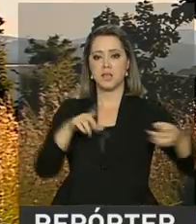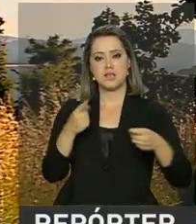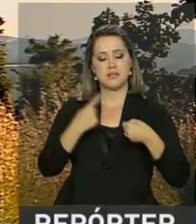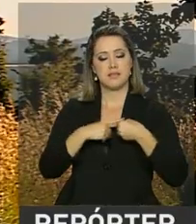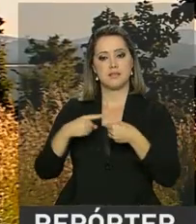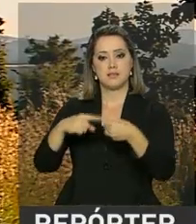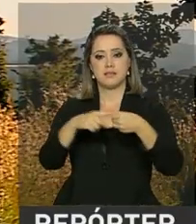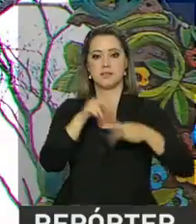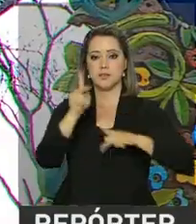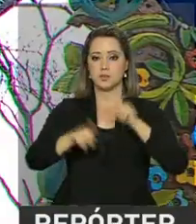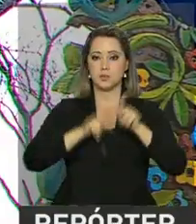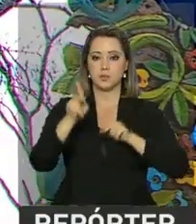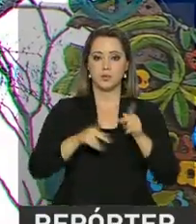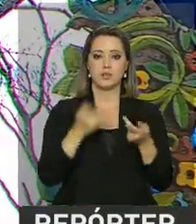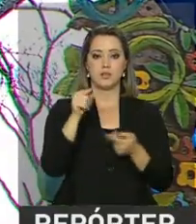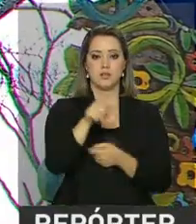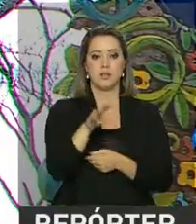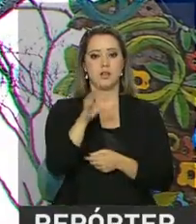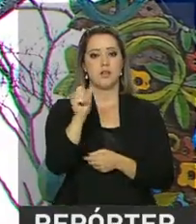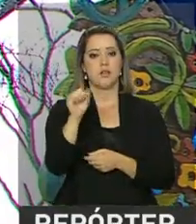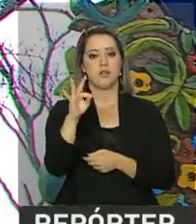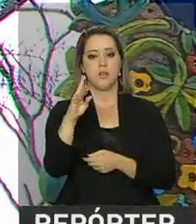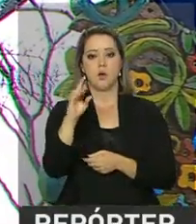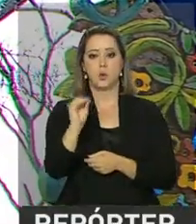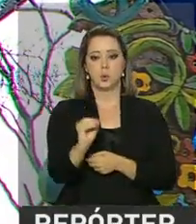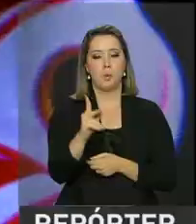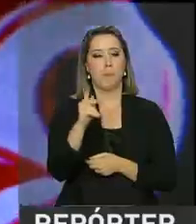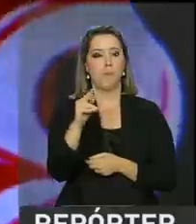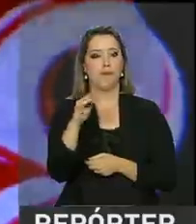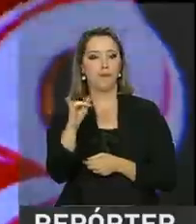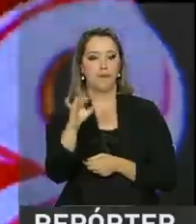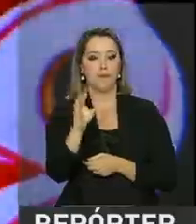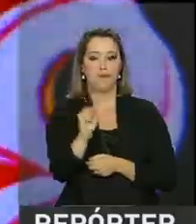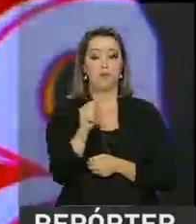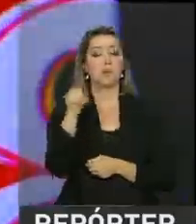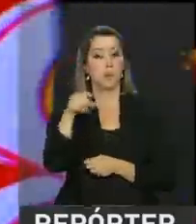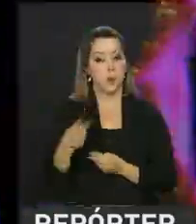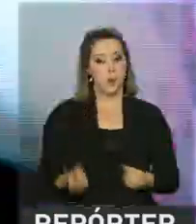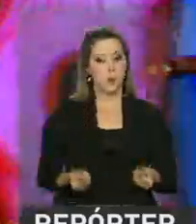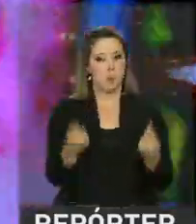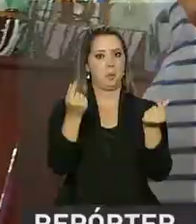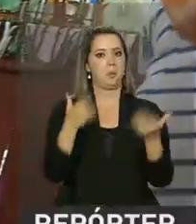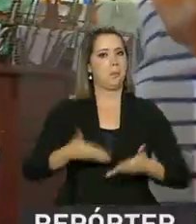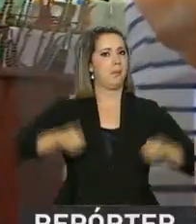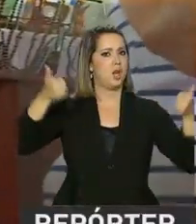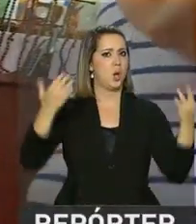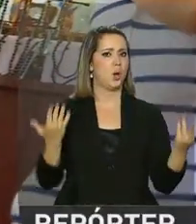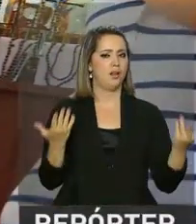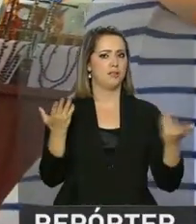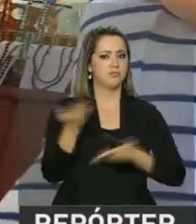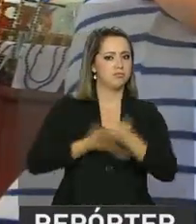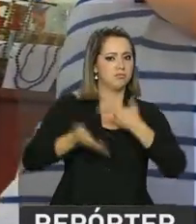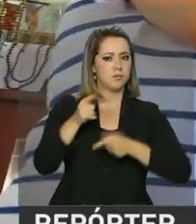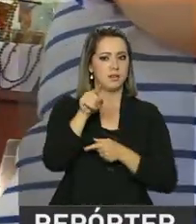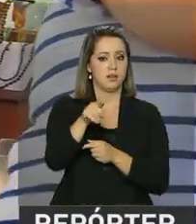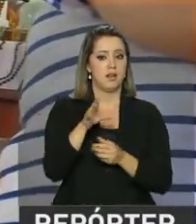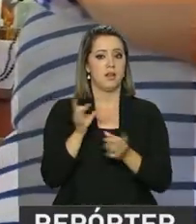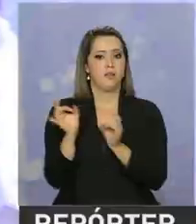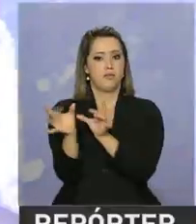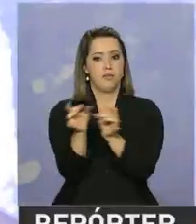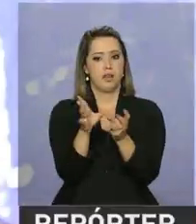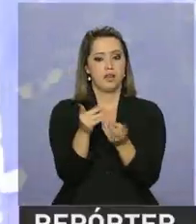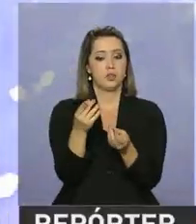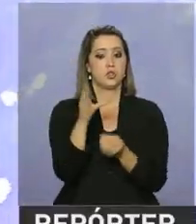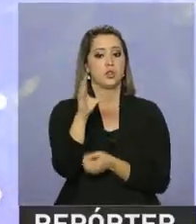povoados do Entorno como Alto Paraíso e São Jorge é que os negócios melhorem essa comerciante de cristais da